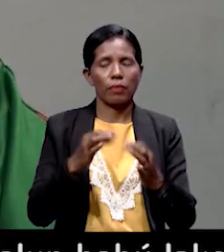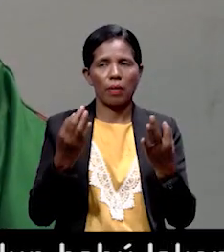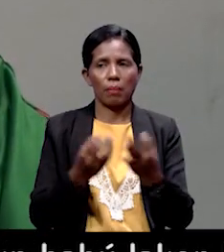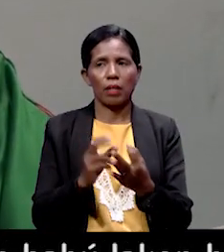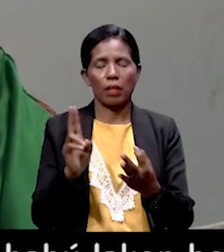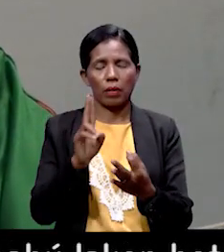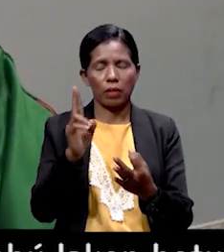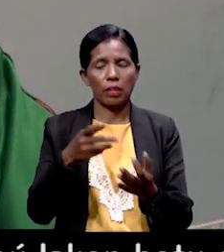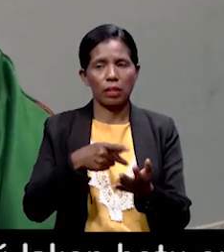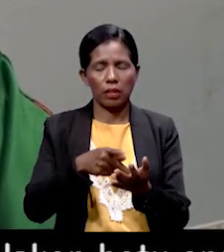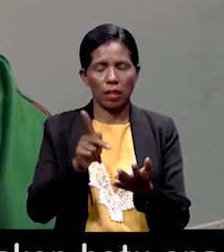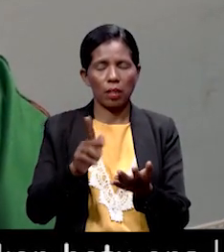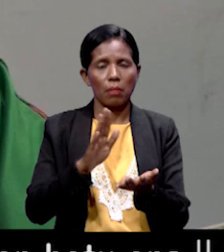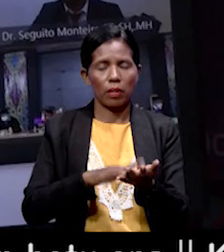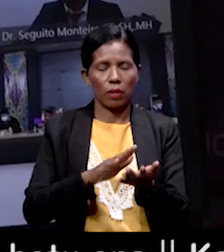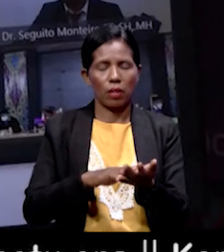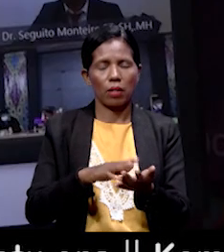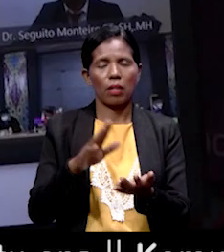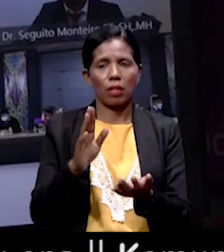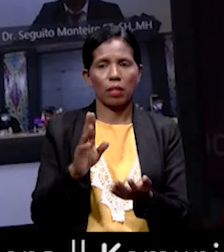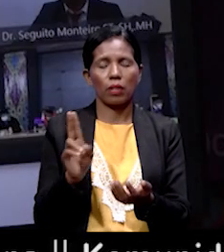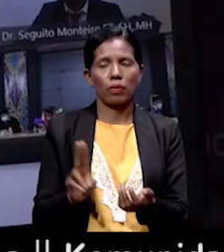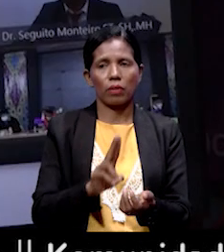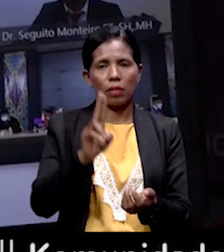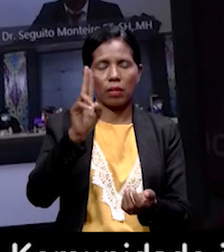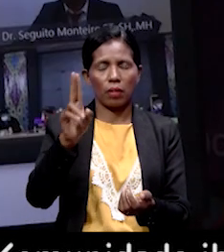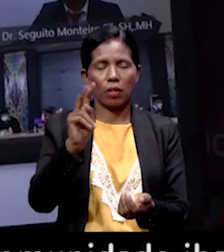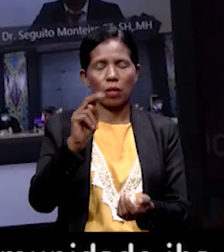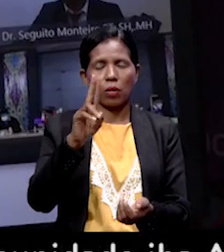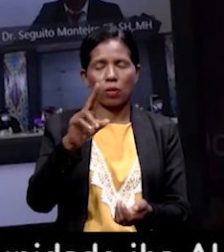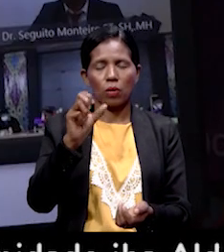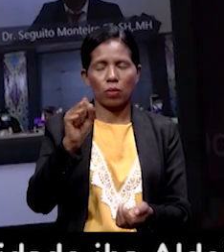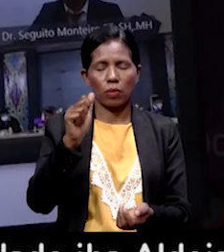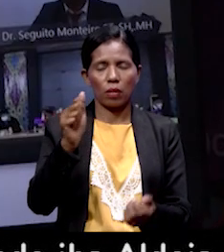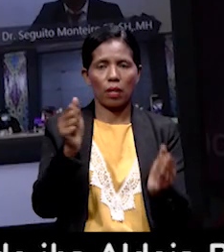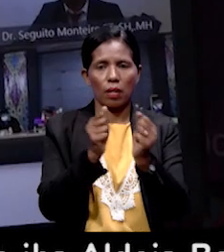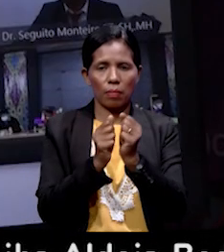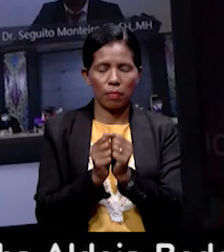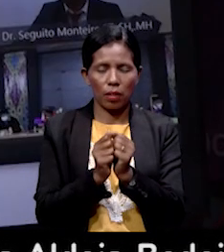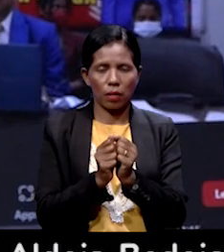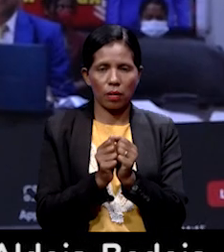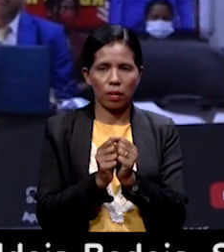ba Abílio Ribeiro ni estudo doutoramento iha Universidade Nusa Cendana Kupang hamutuk dolar